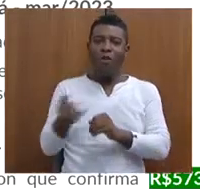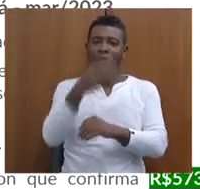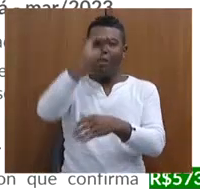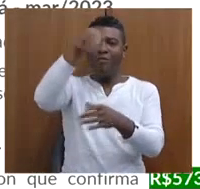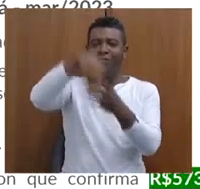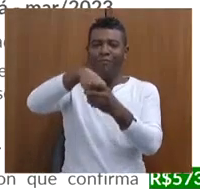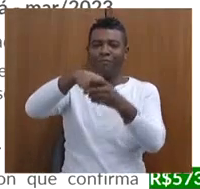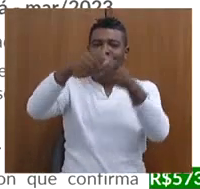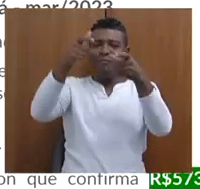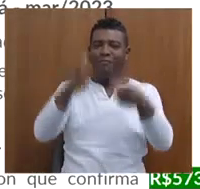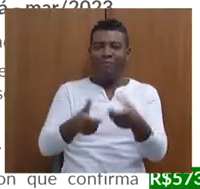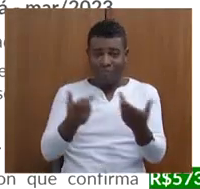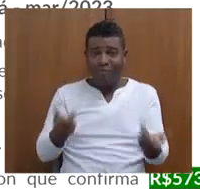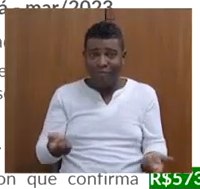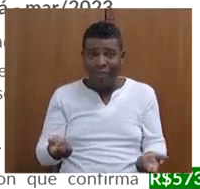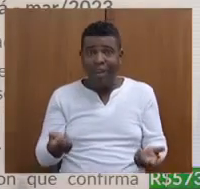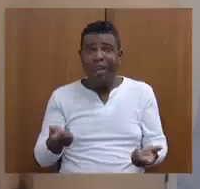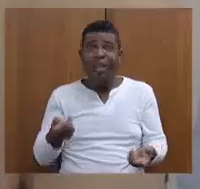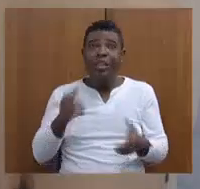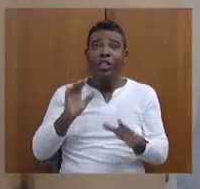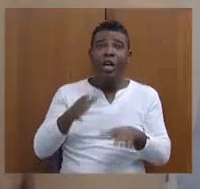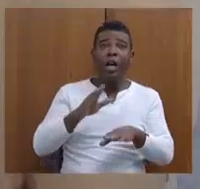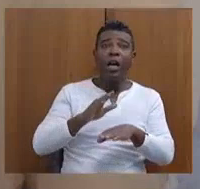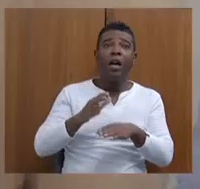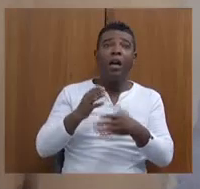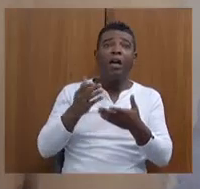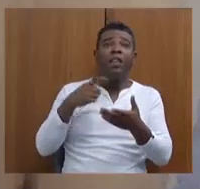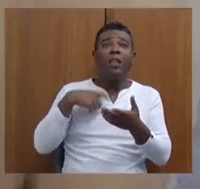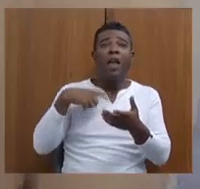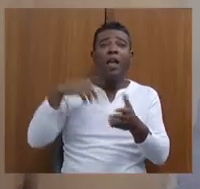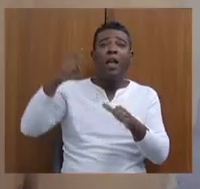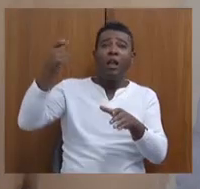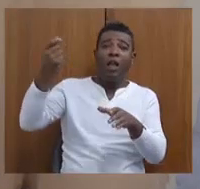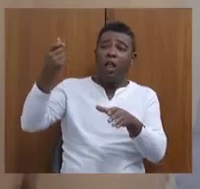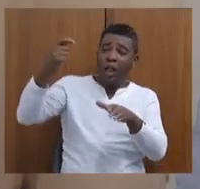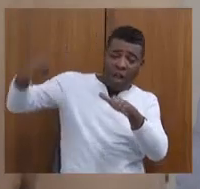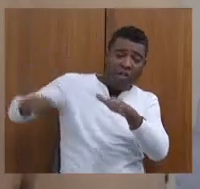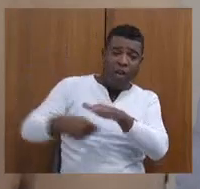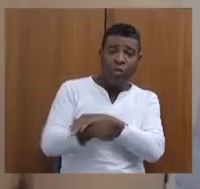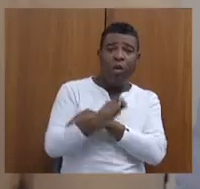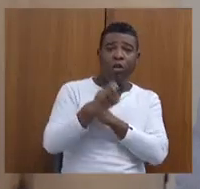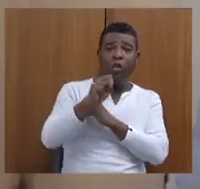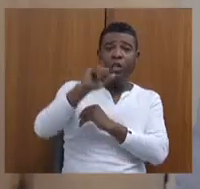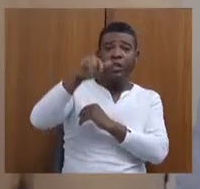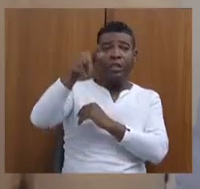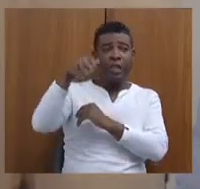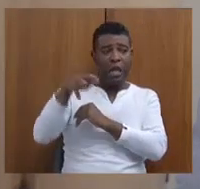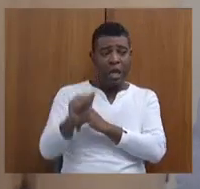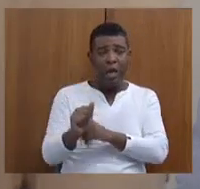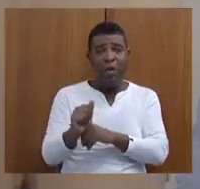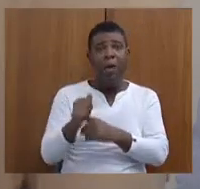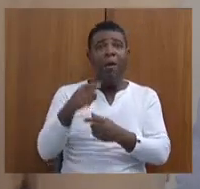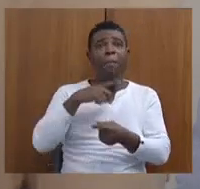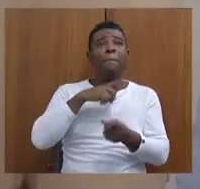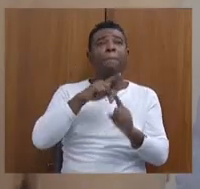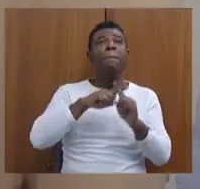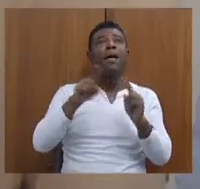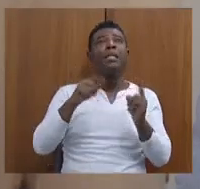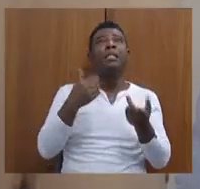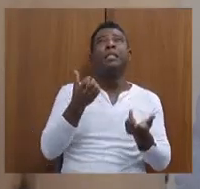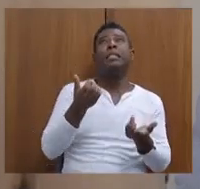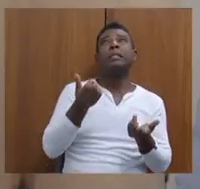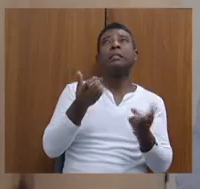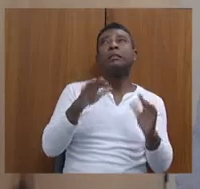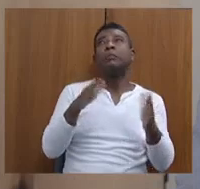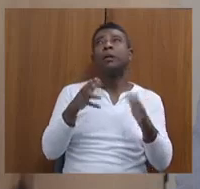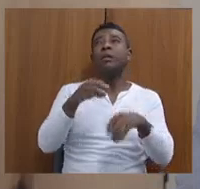de investimentos da Sigma mas temos aí Outros tantos né vou dizer aqui cerca de seis